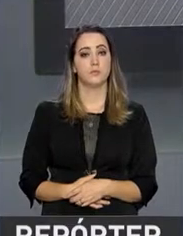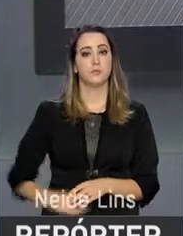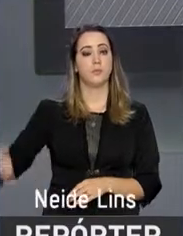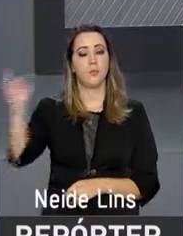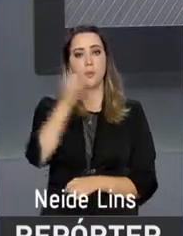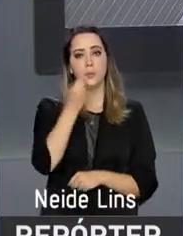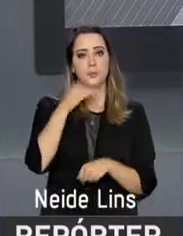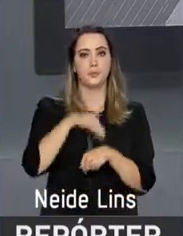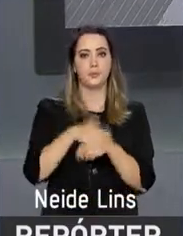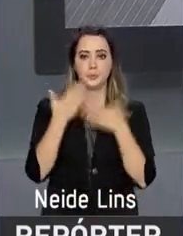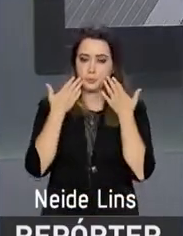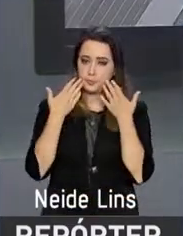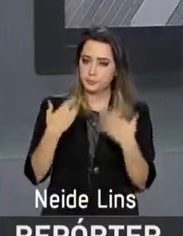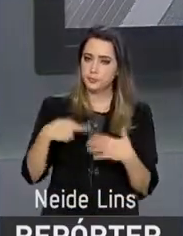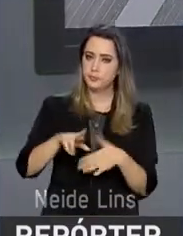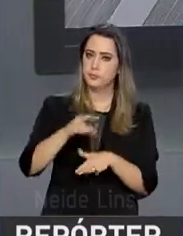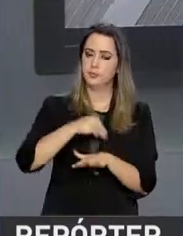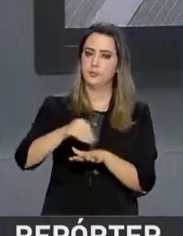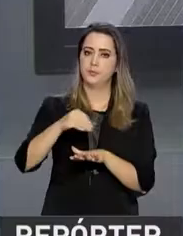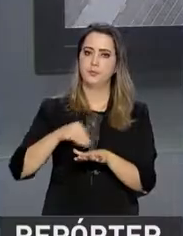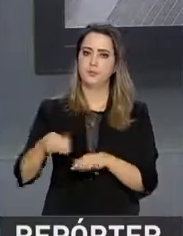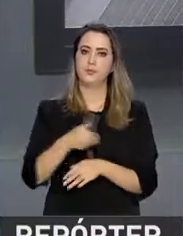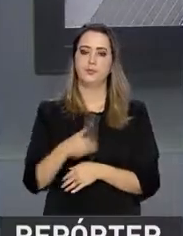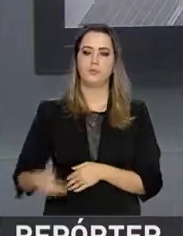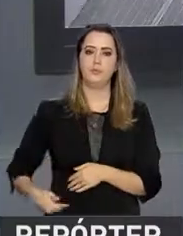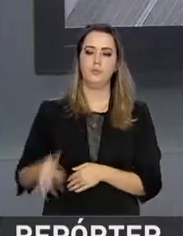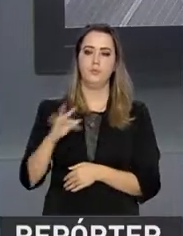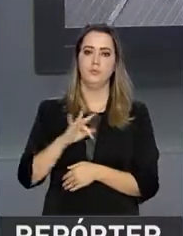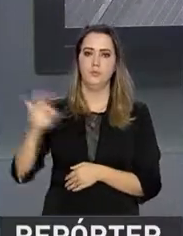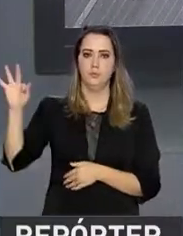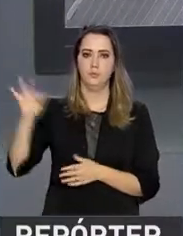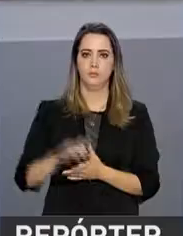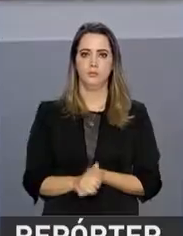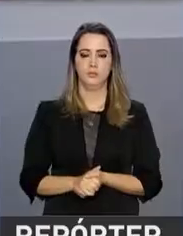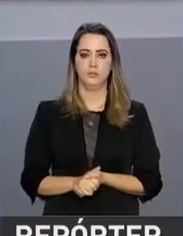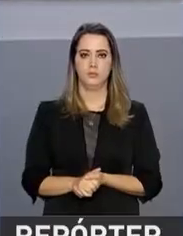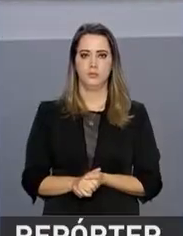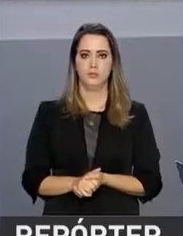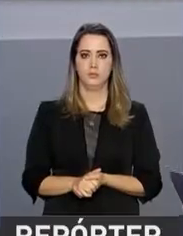Olá, boa noite. Começa agora o Repórter NBR com as notícias do governo federal.